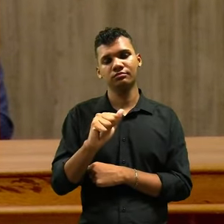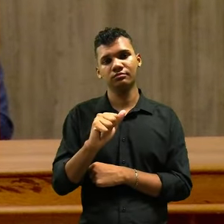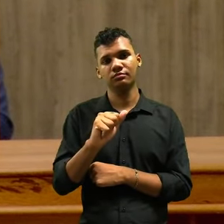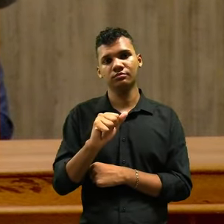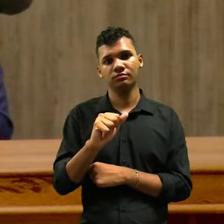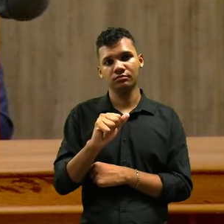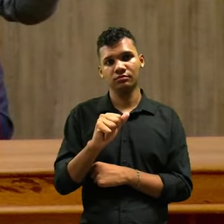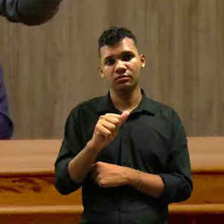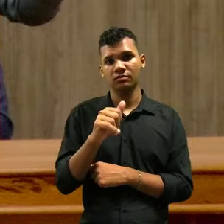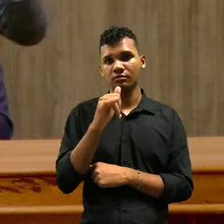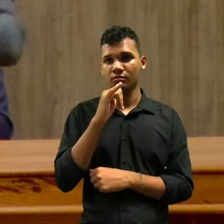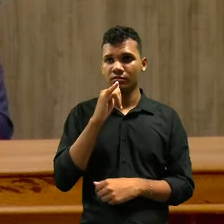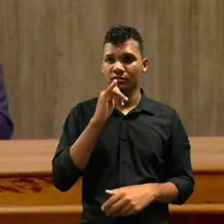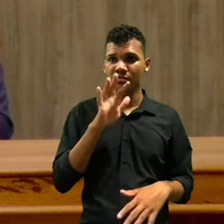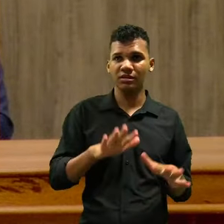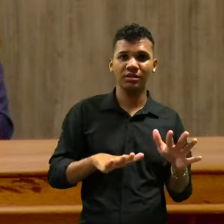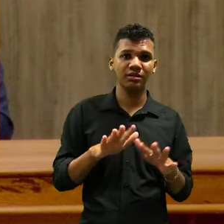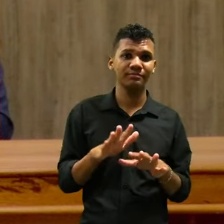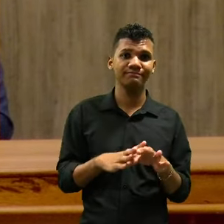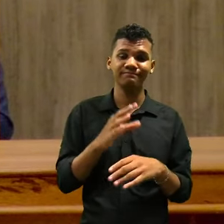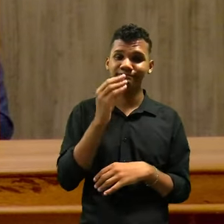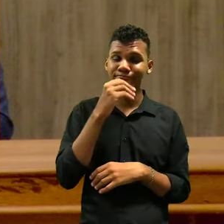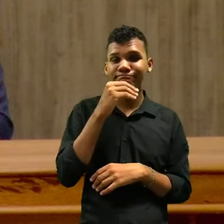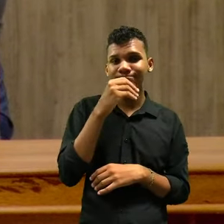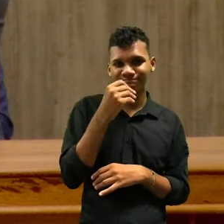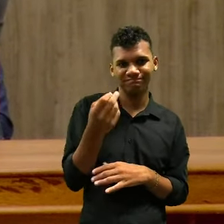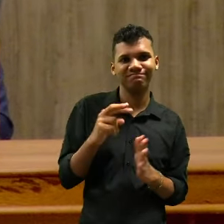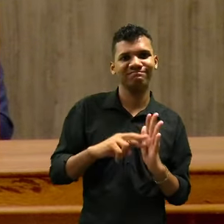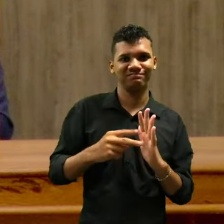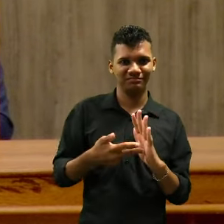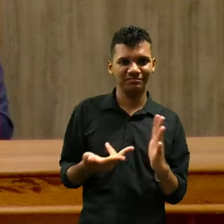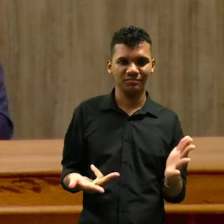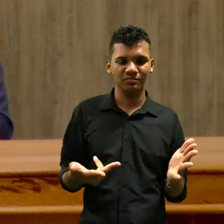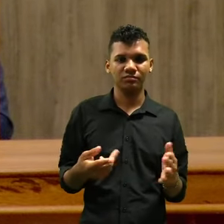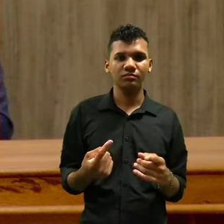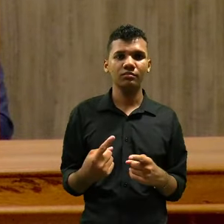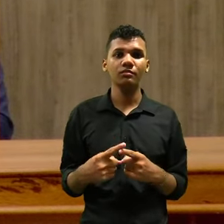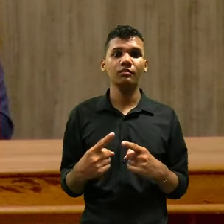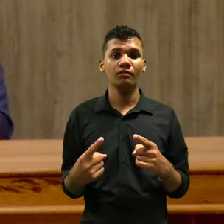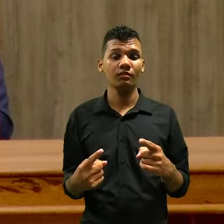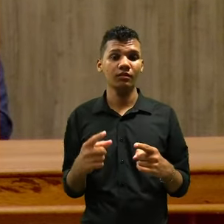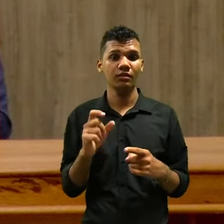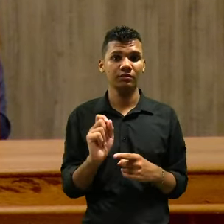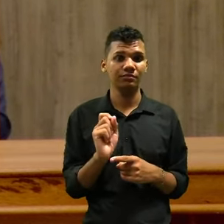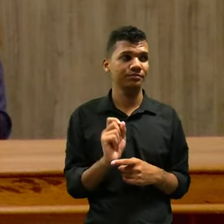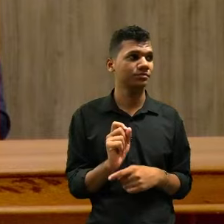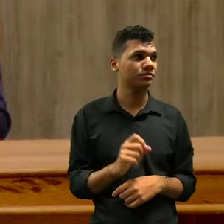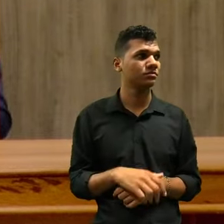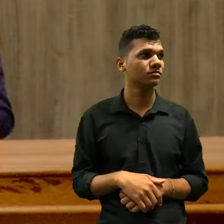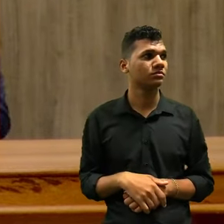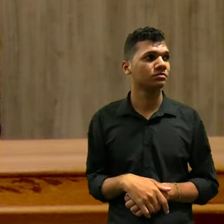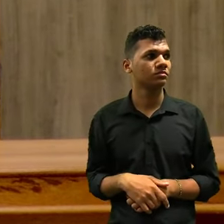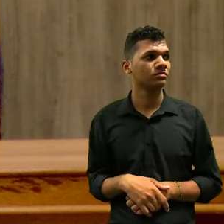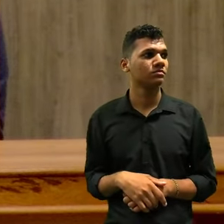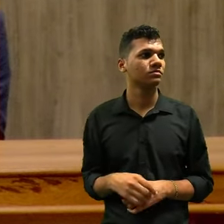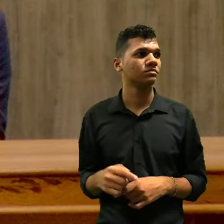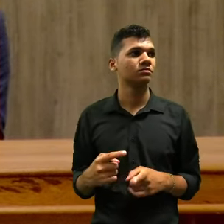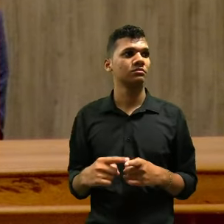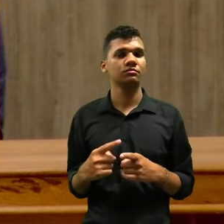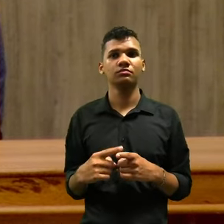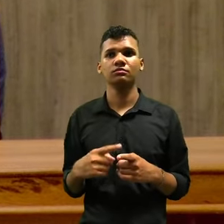camada Zinha é fina E aí o texto diz olha não tem olha lá ela caiu em